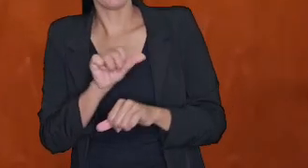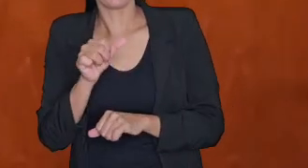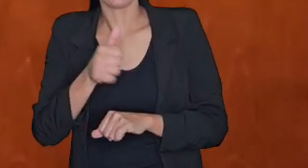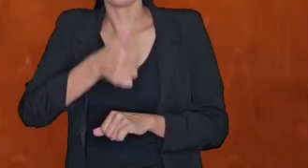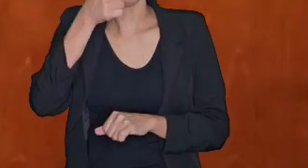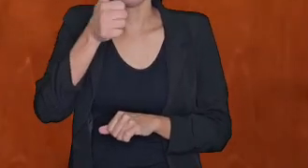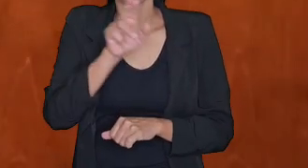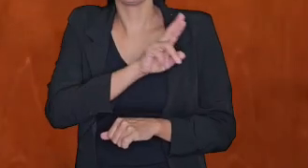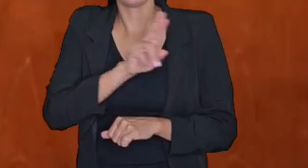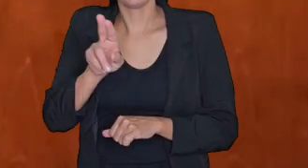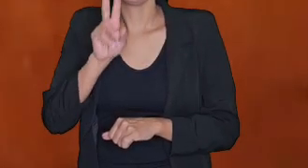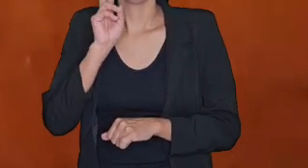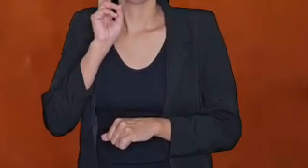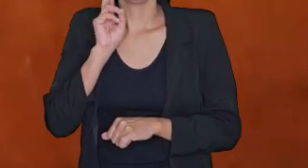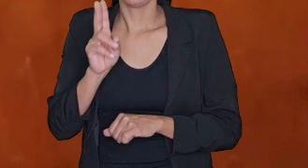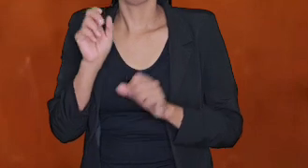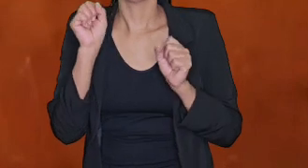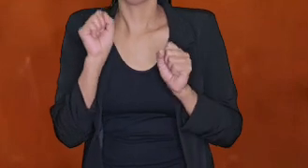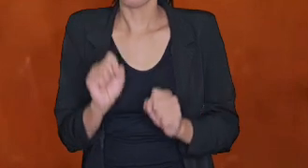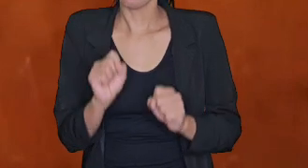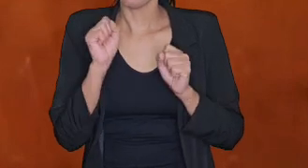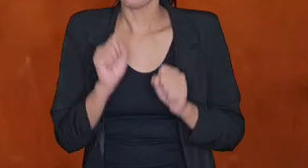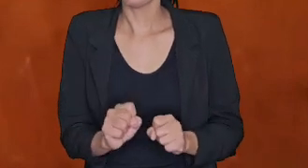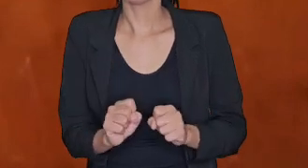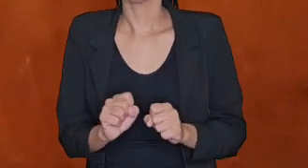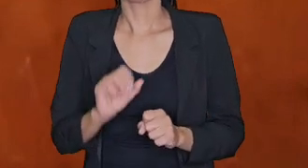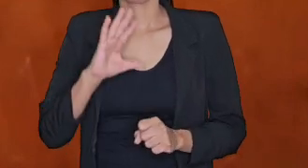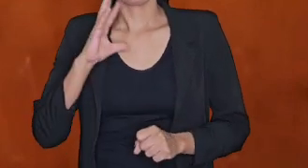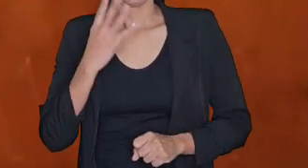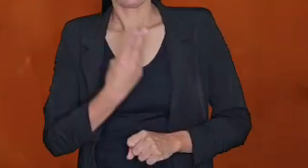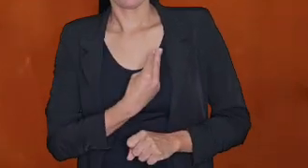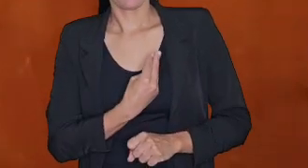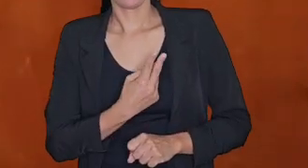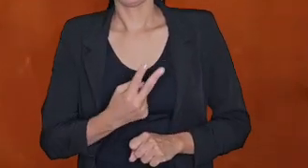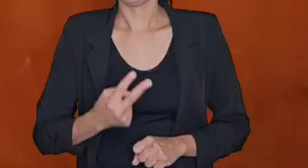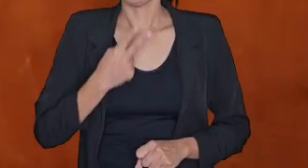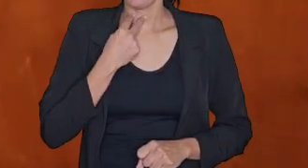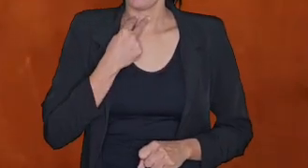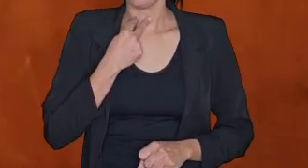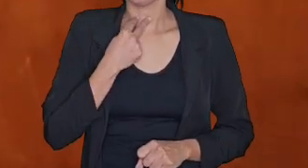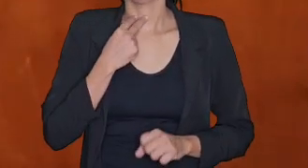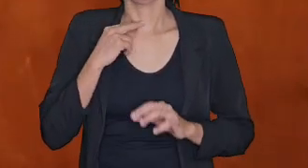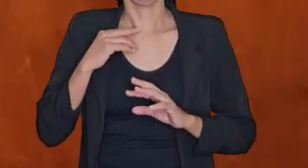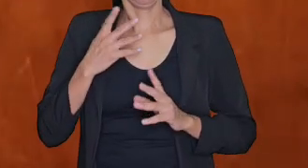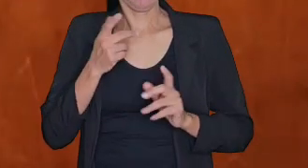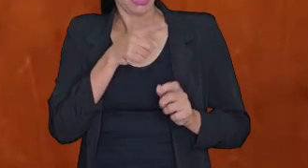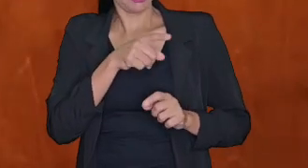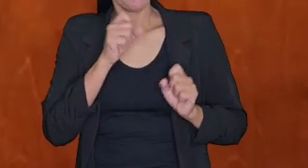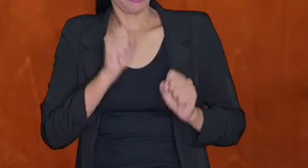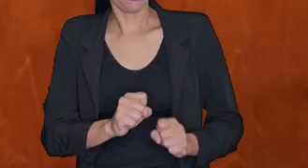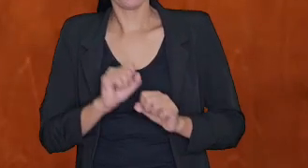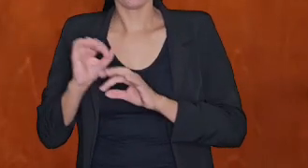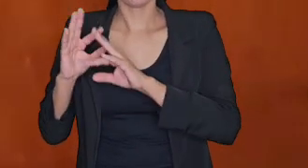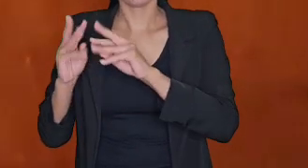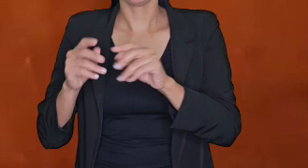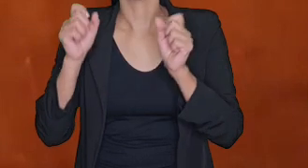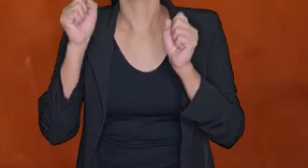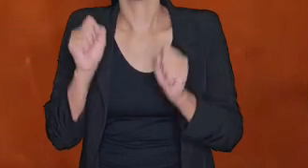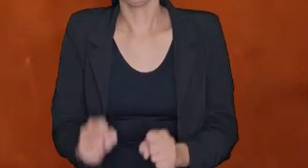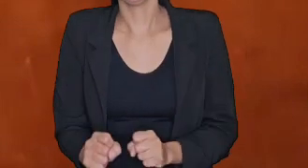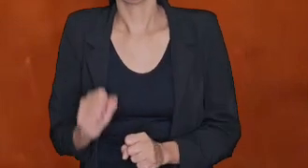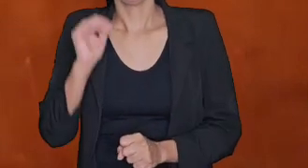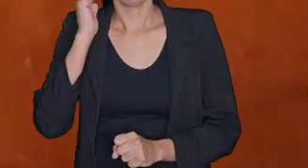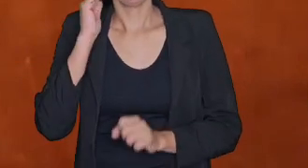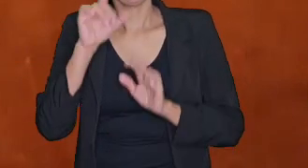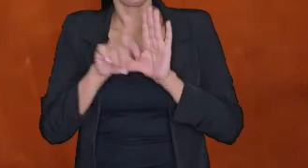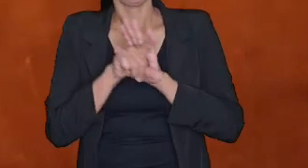prenome. Ah, eu sempre quis me chamar de outro prenome. O transexual não pode?